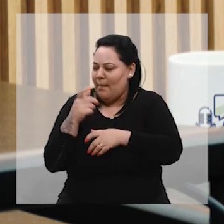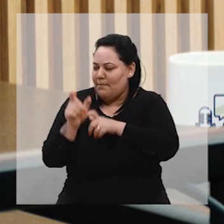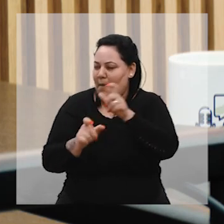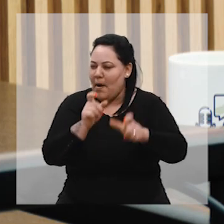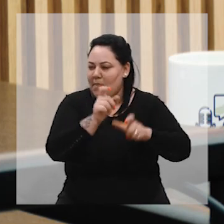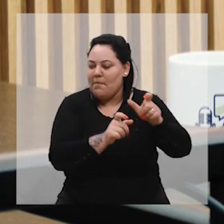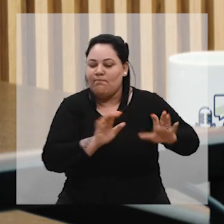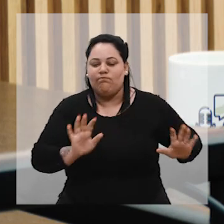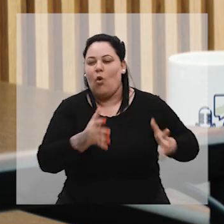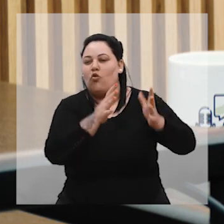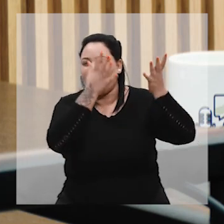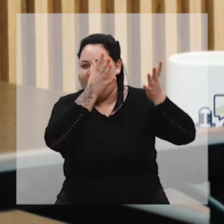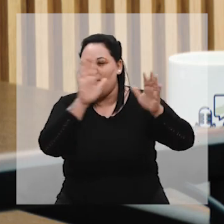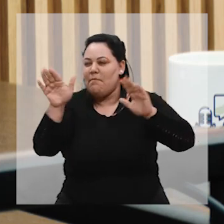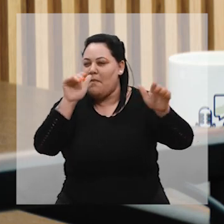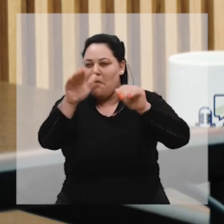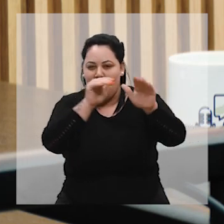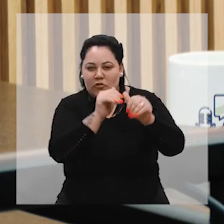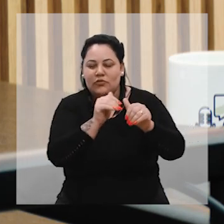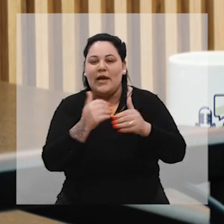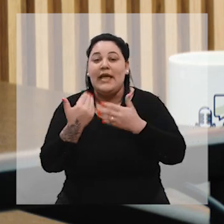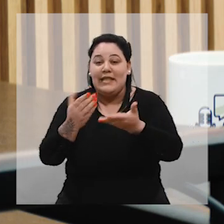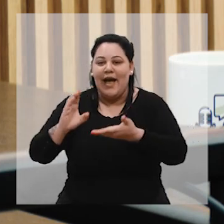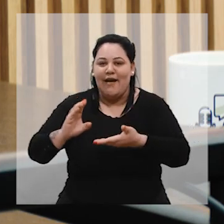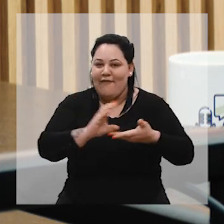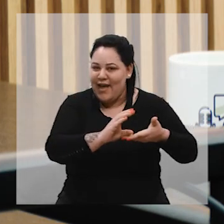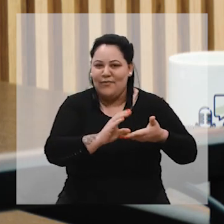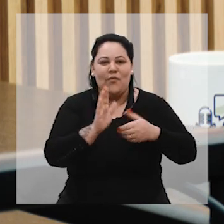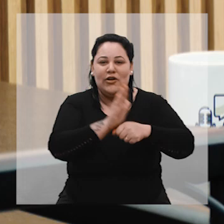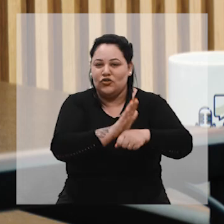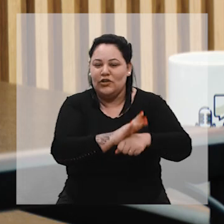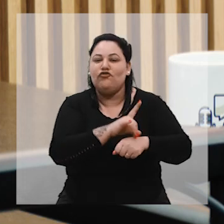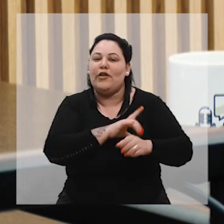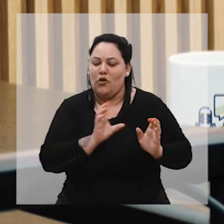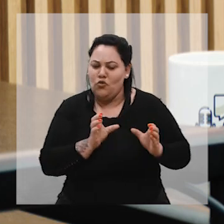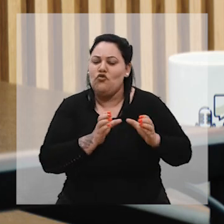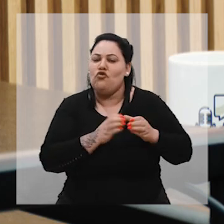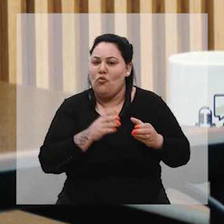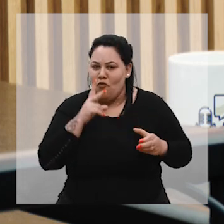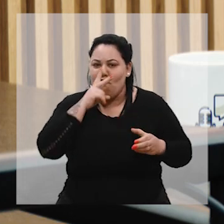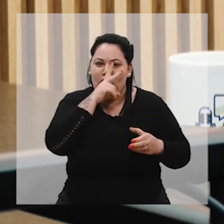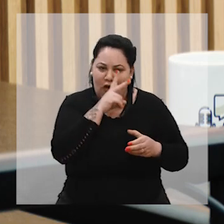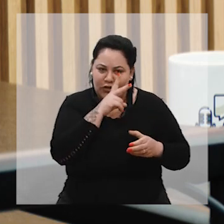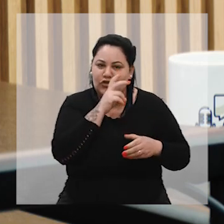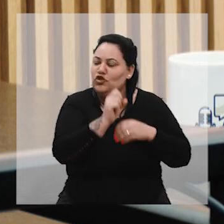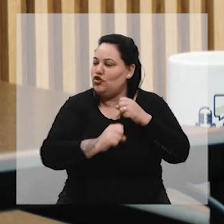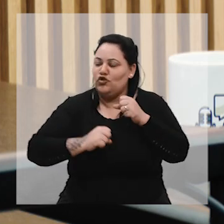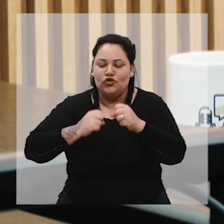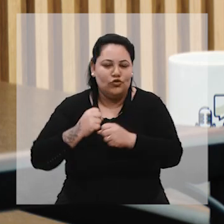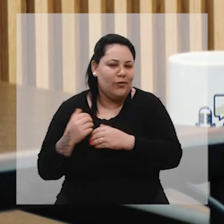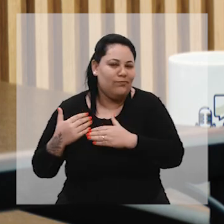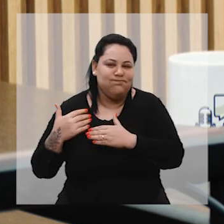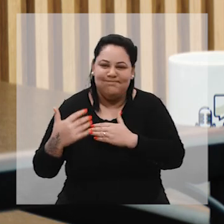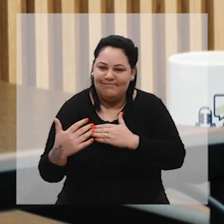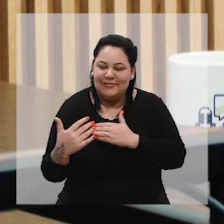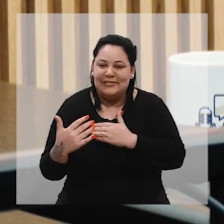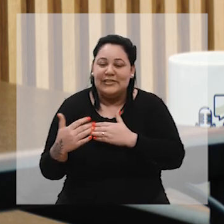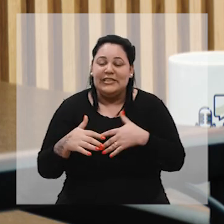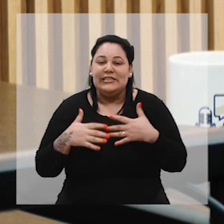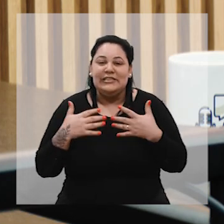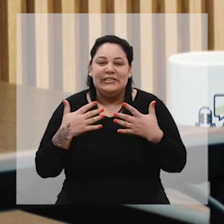procurar bem esses atletas, incentivar eles a vir e dar incentivo, a gente vai ter uma equipe muito melhor a cada ano que